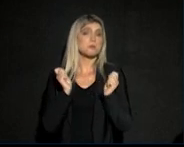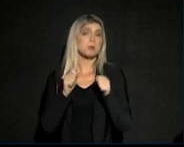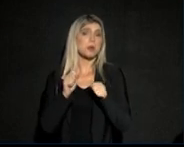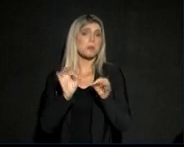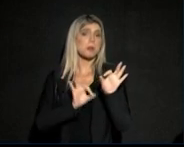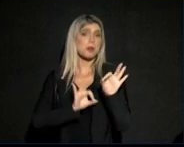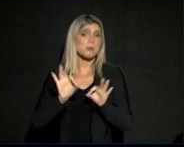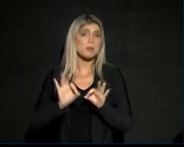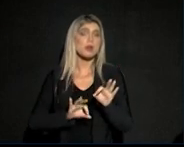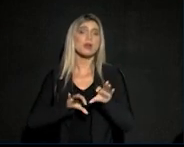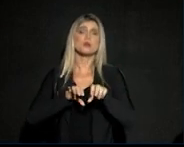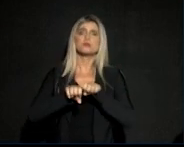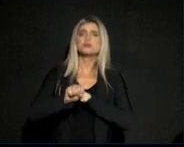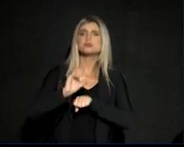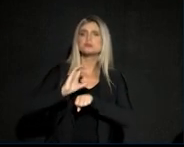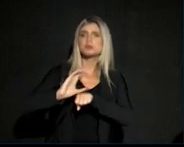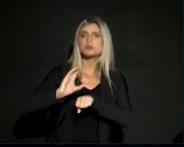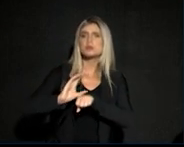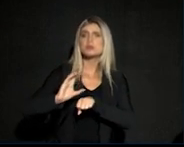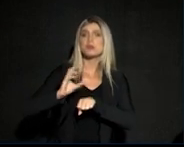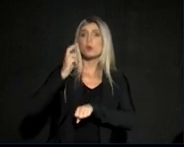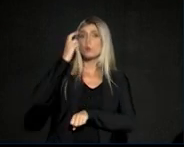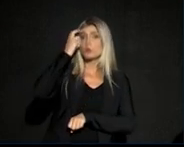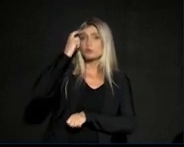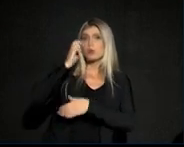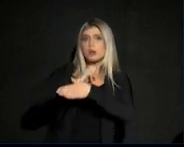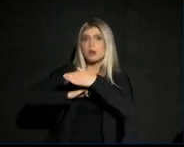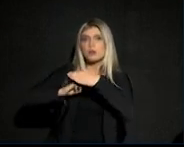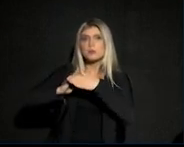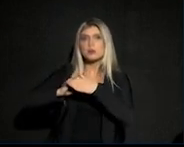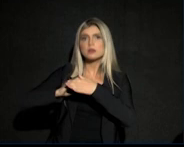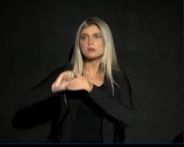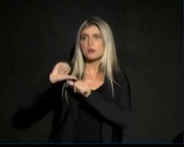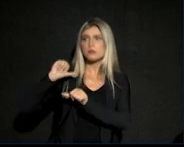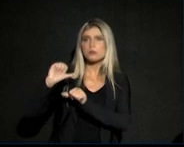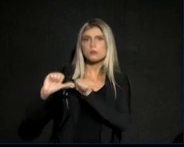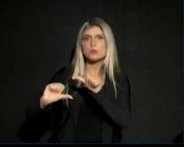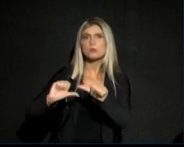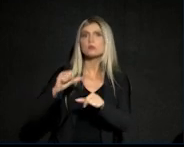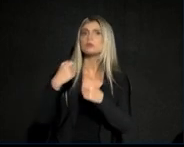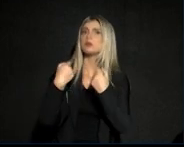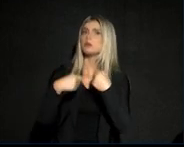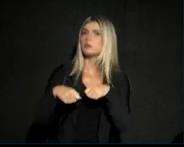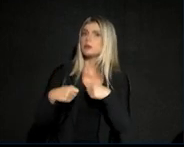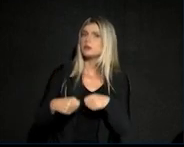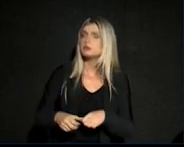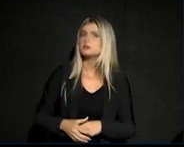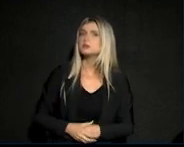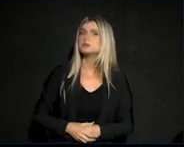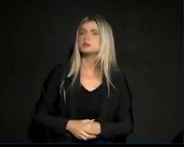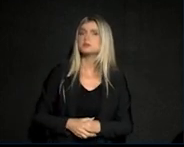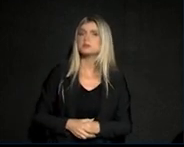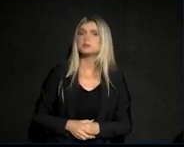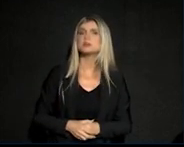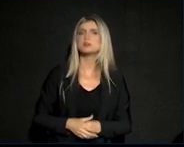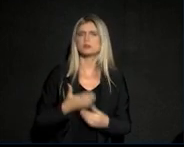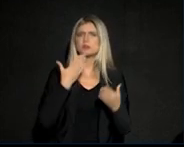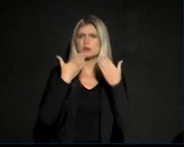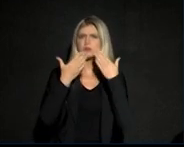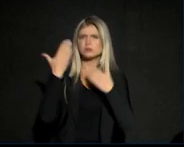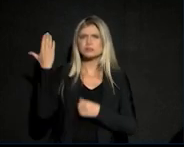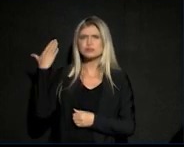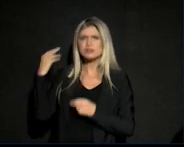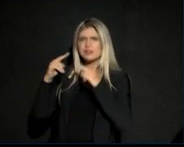capacitação de mudança de culturas das empresas das empresas passaram a apoiar as famílias mais porque eu tava discutindo